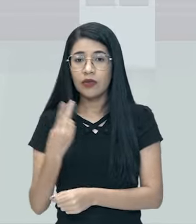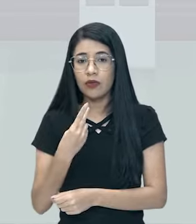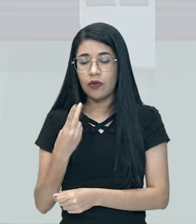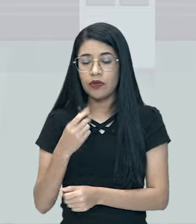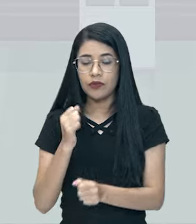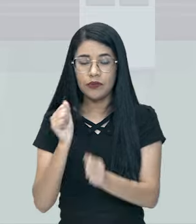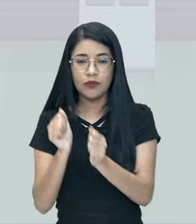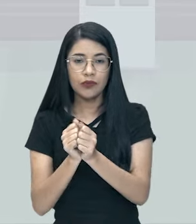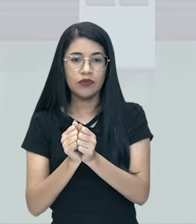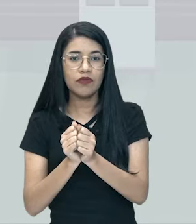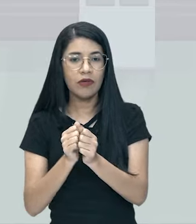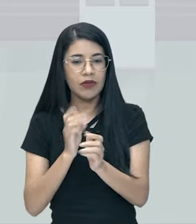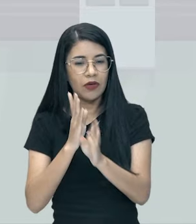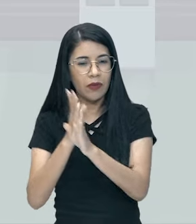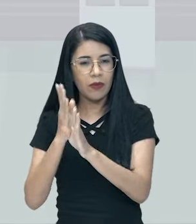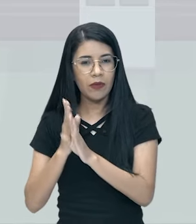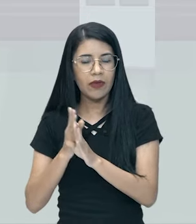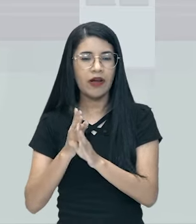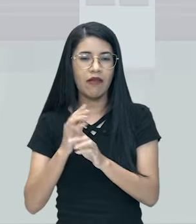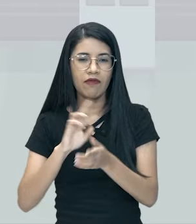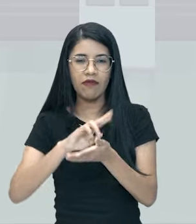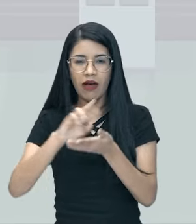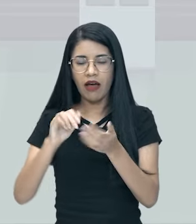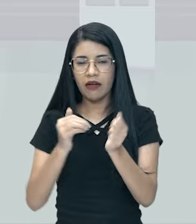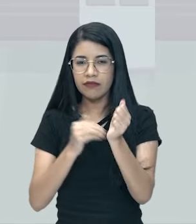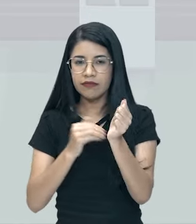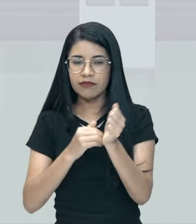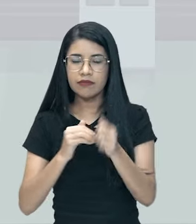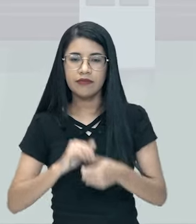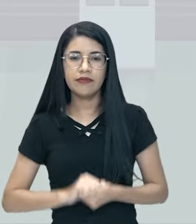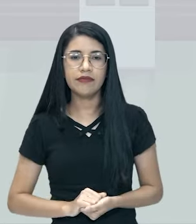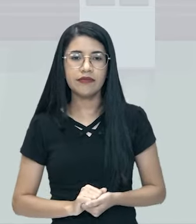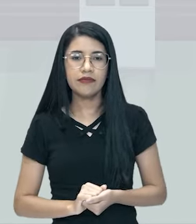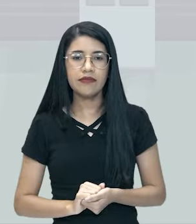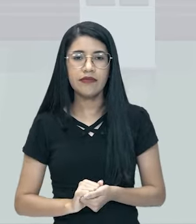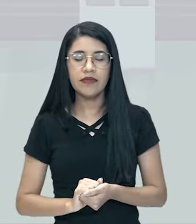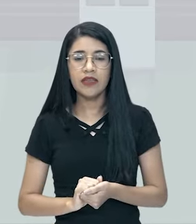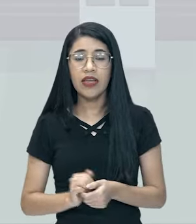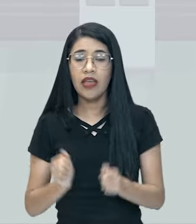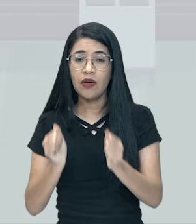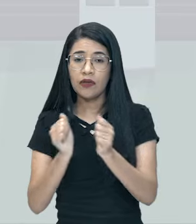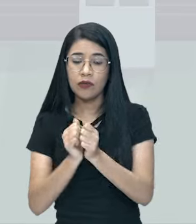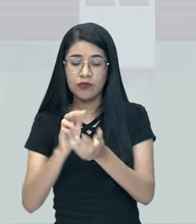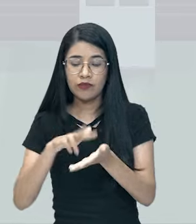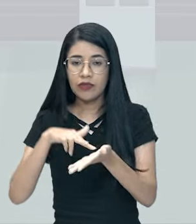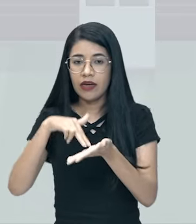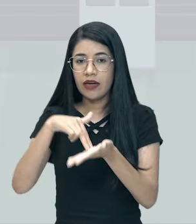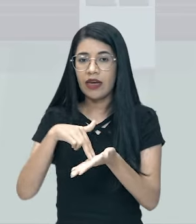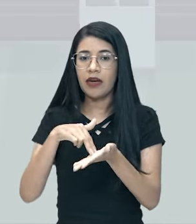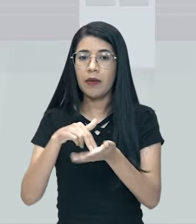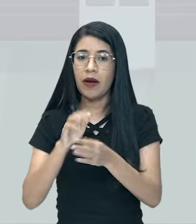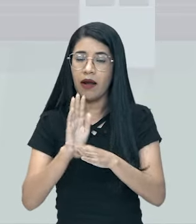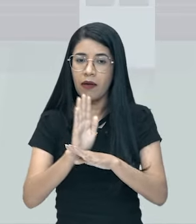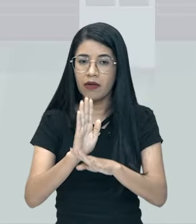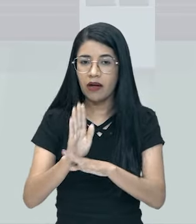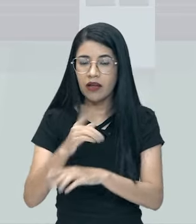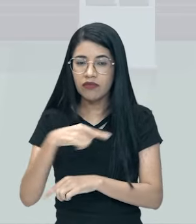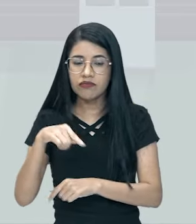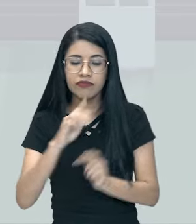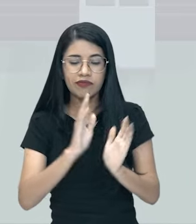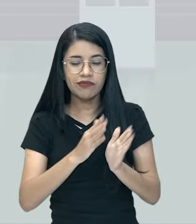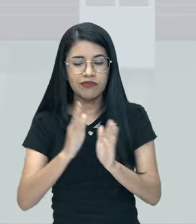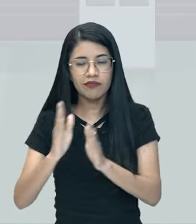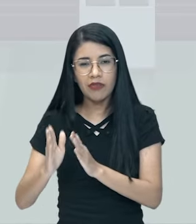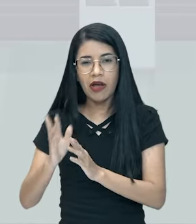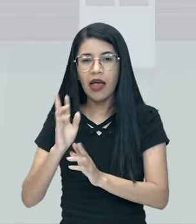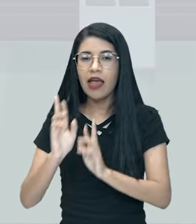seus mistérios. Eu estou aqui para apoiá-los em cada etapa, responder a